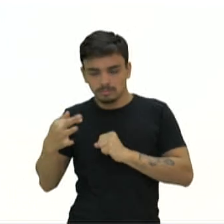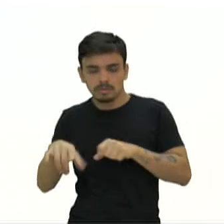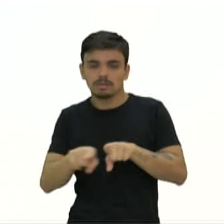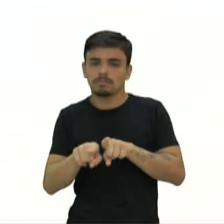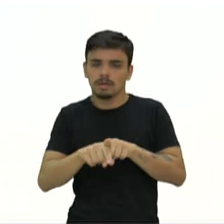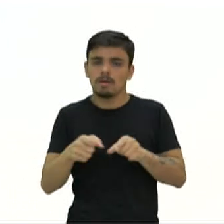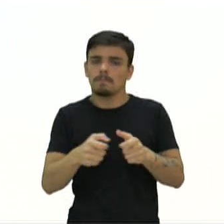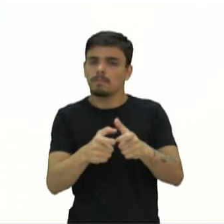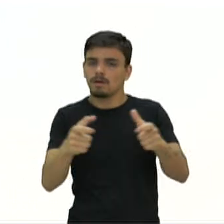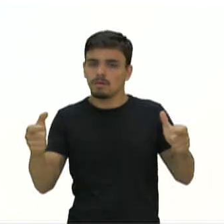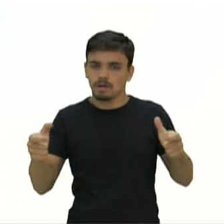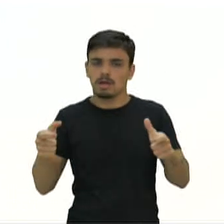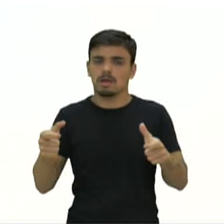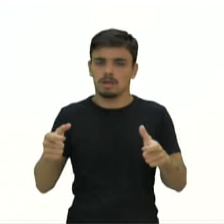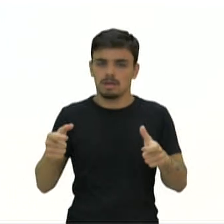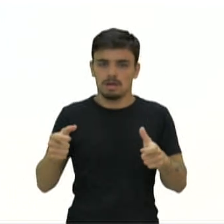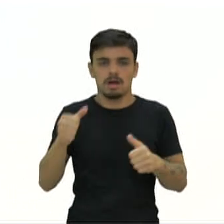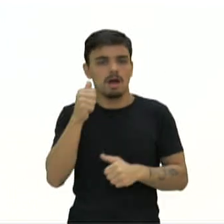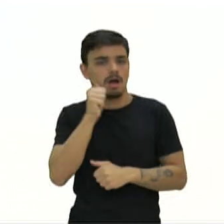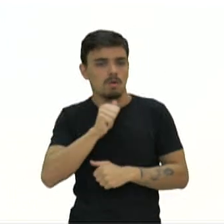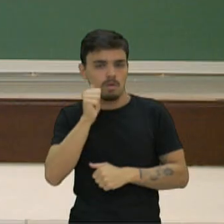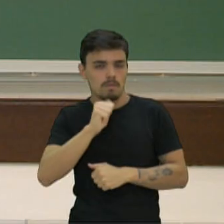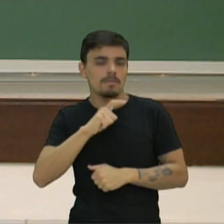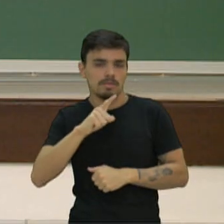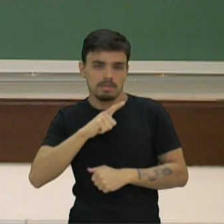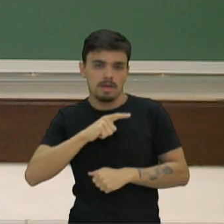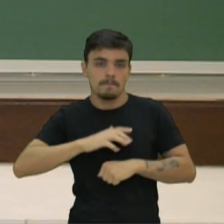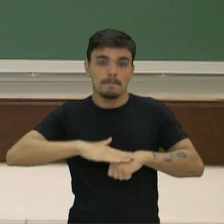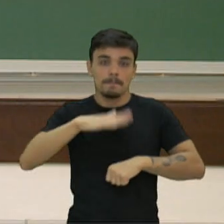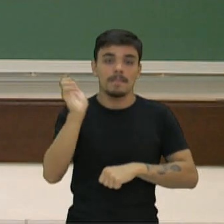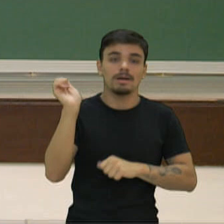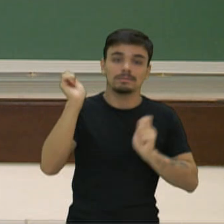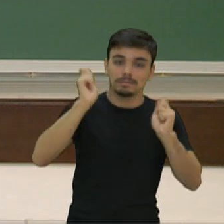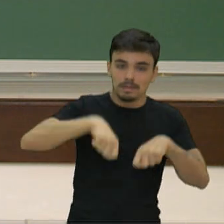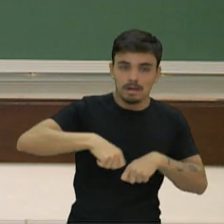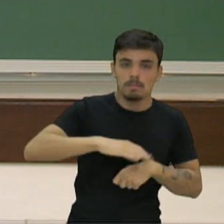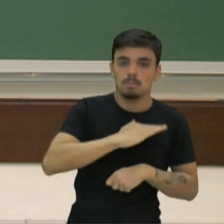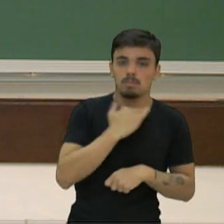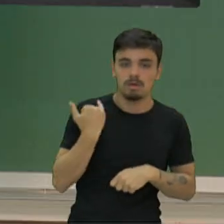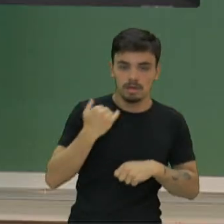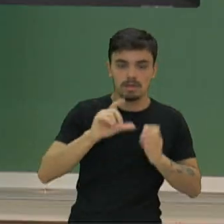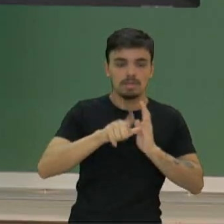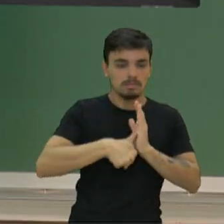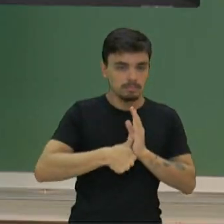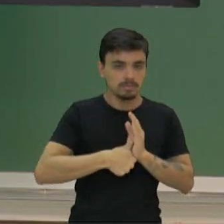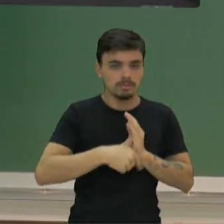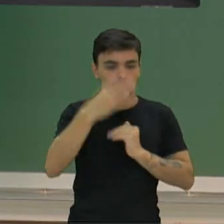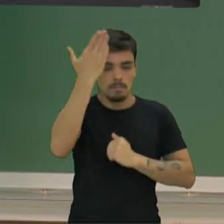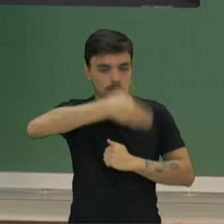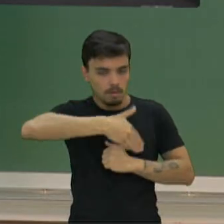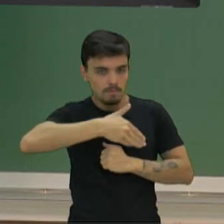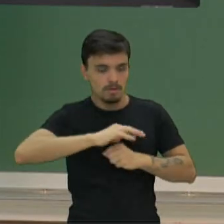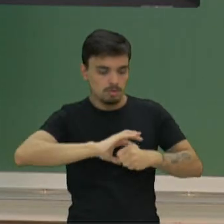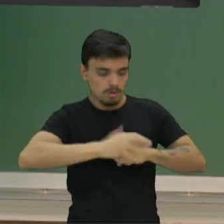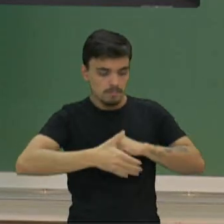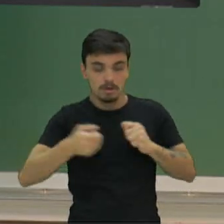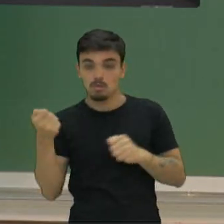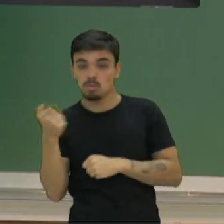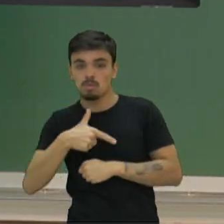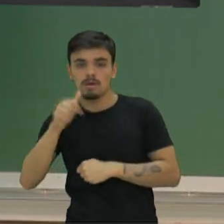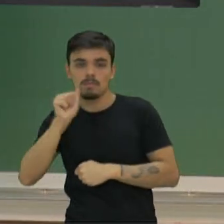disponíveis indicam que os homens têm 50% mais de chances de morrer após o diagnóstico do que as mulheres. Então, quer dizer, é um